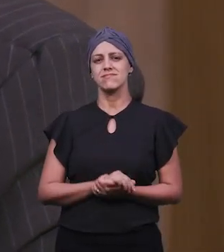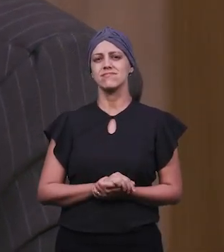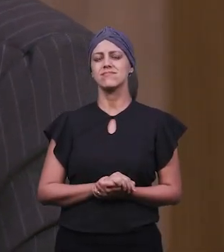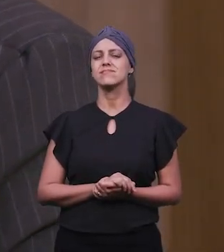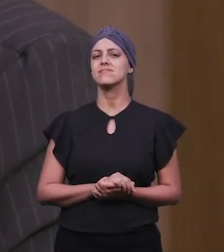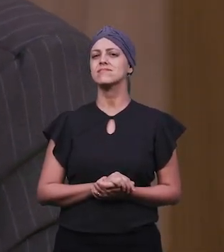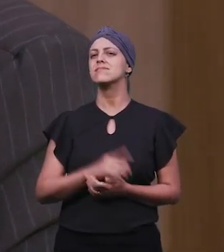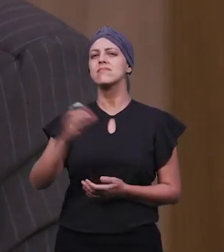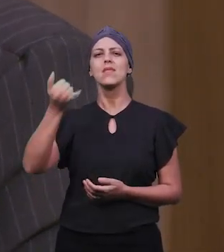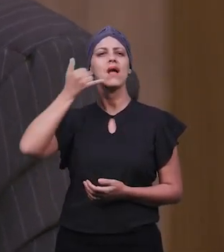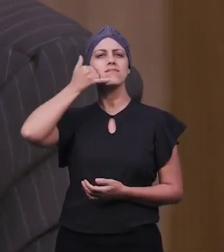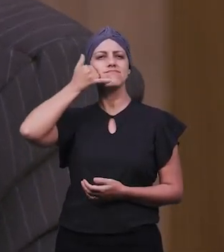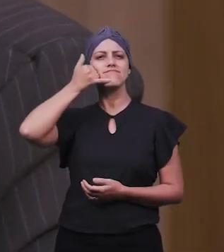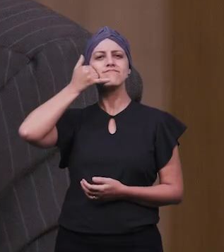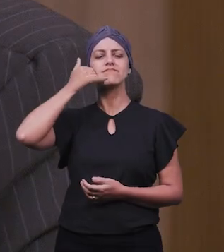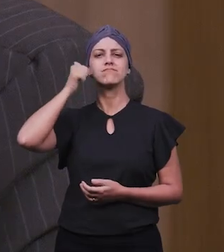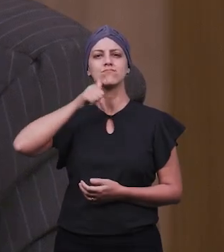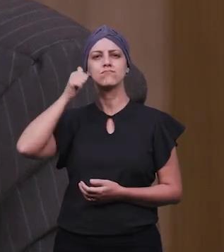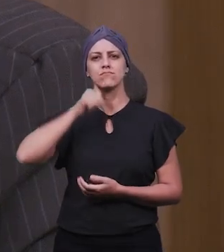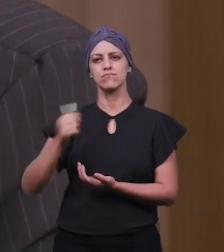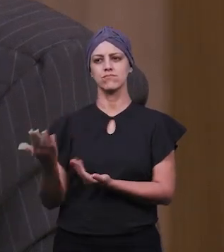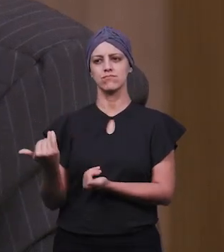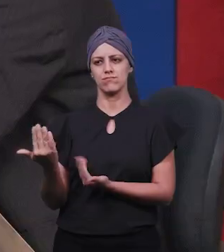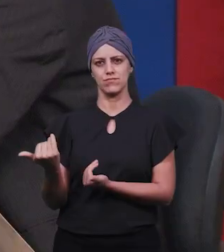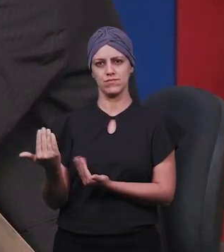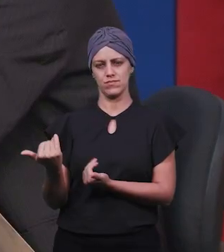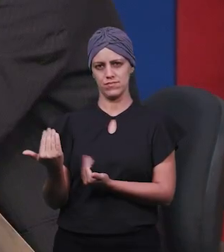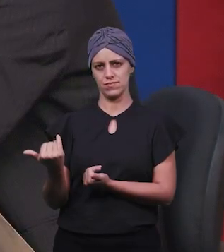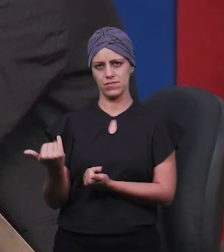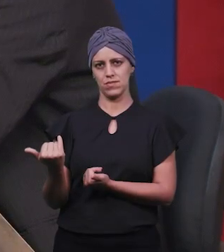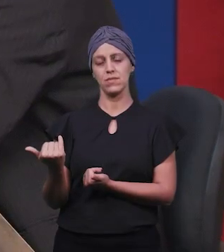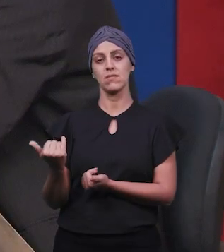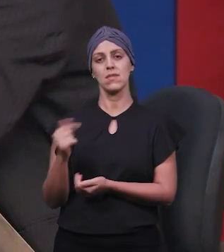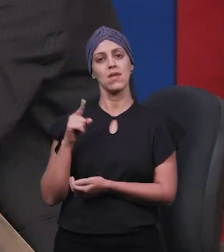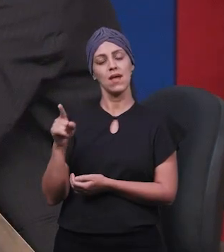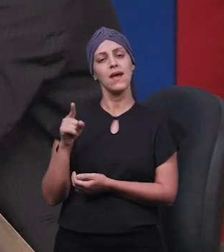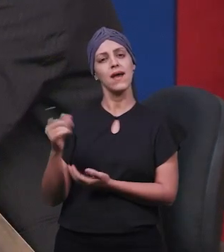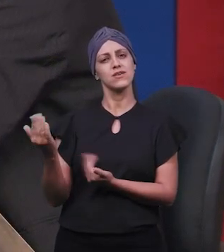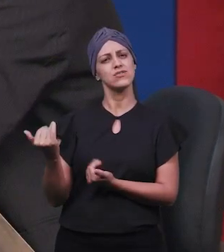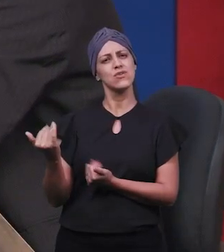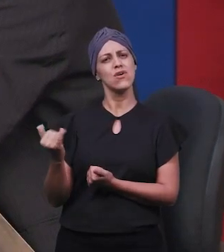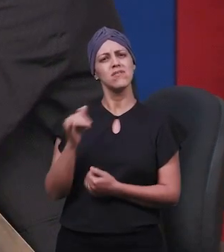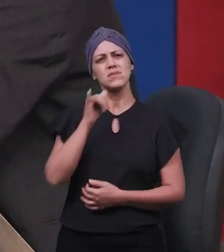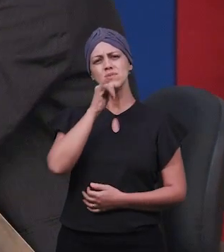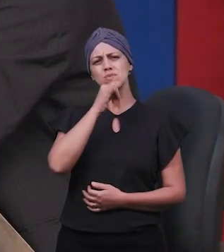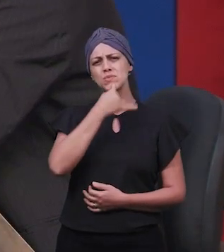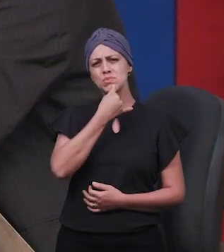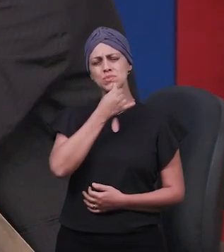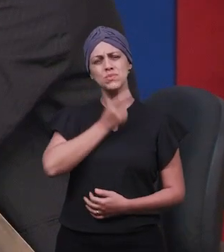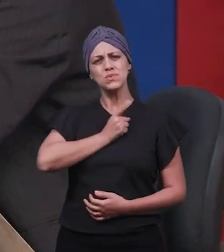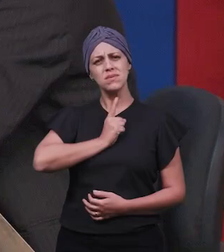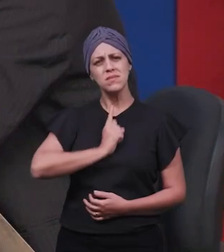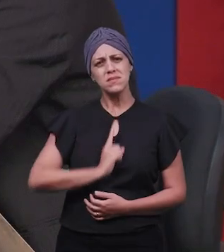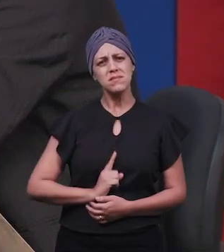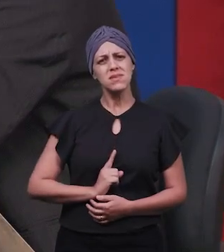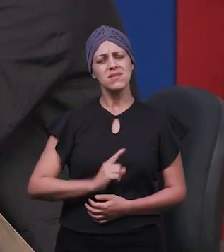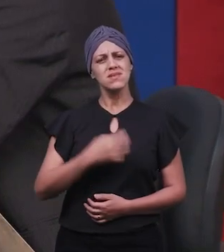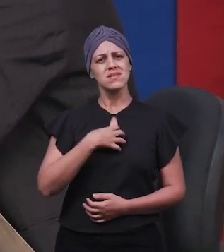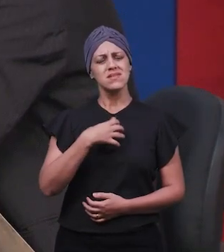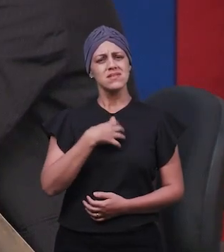E eu recebi a ligação de uma jovem, e essa jovem, ela estava muito triste, muito